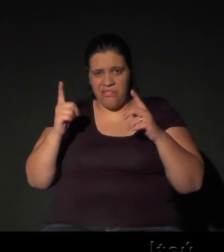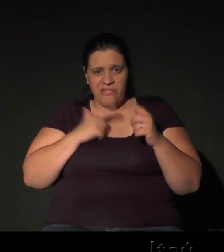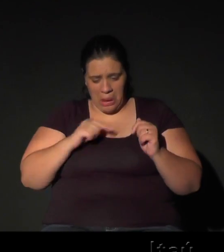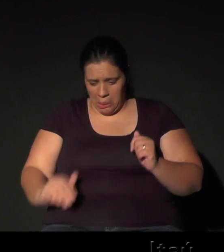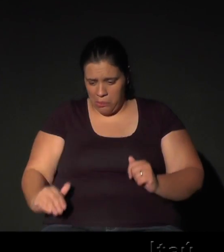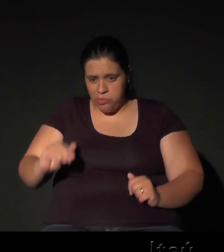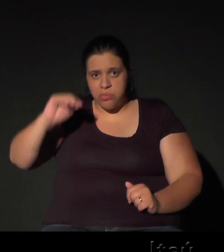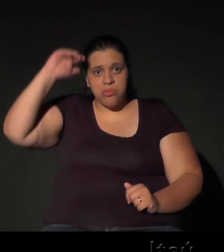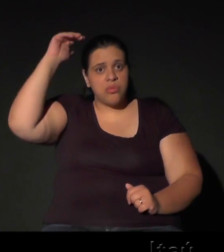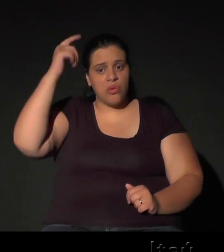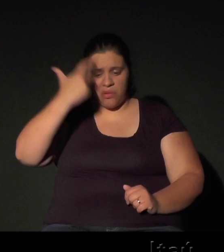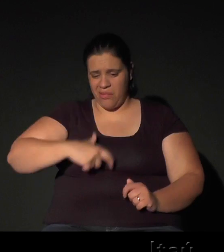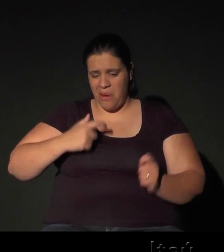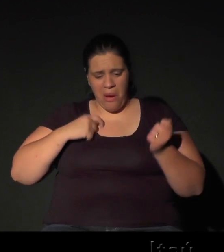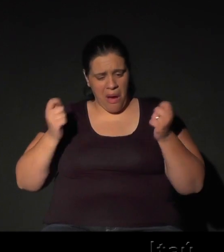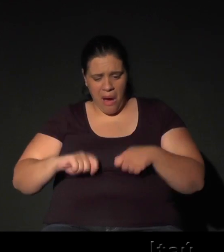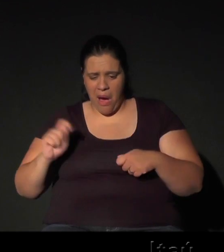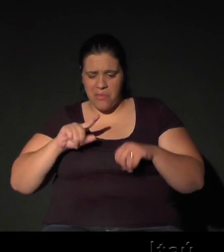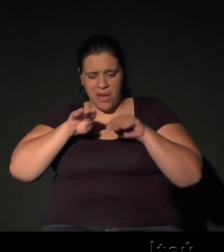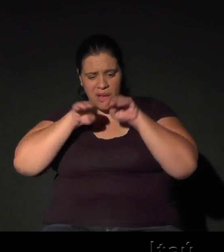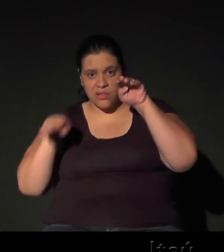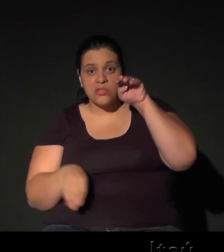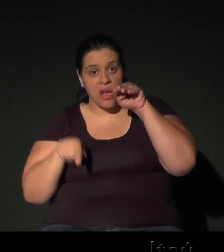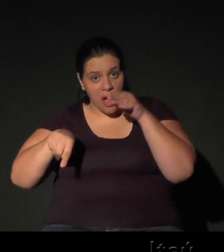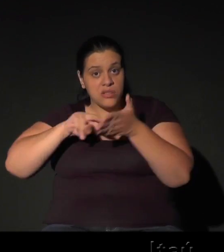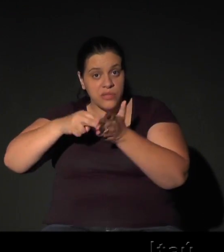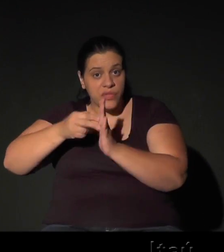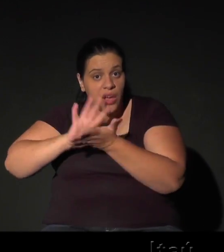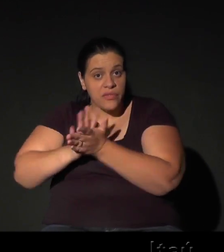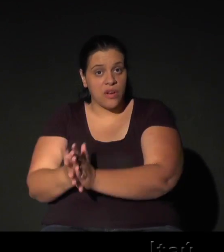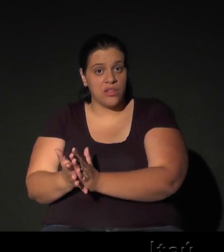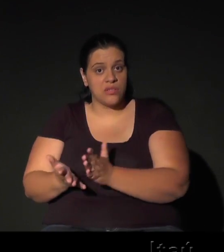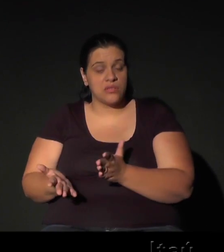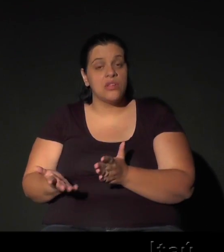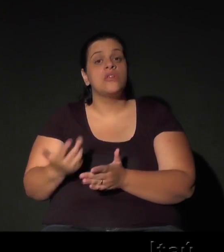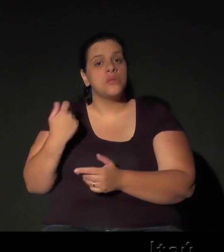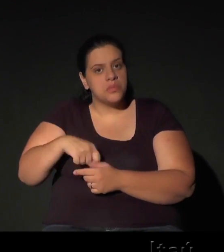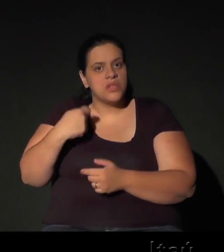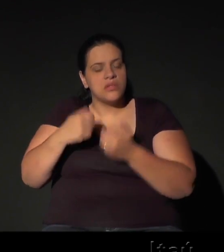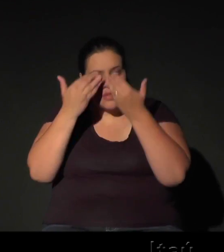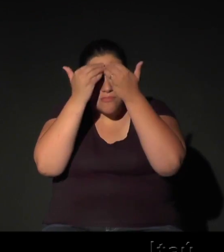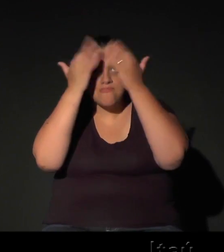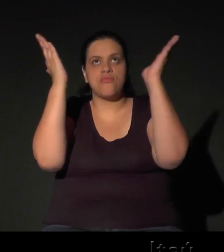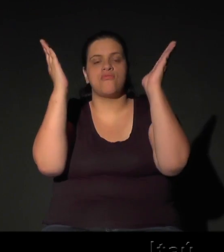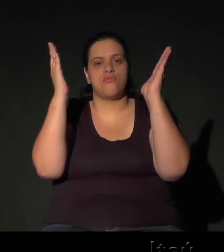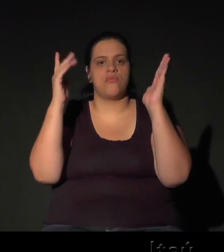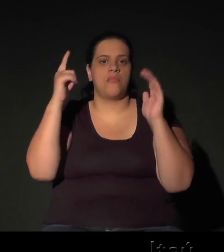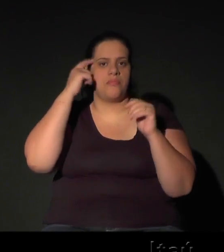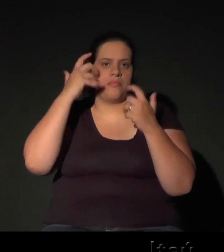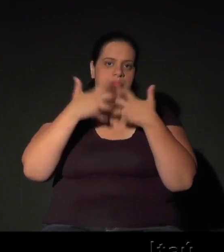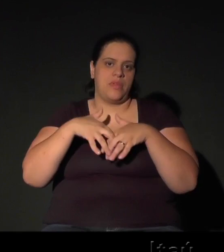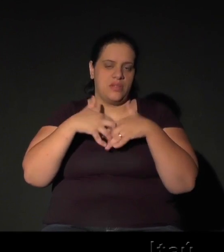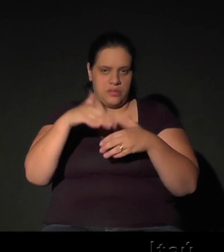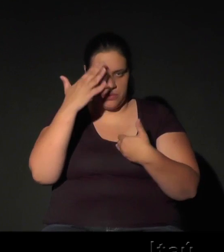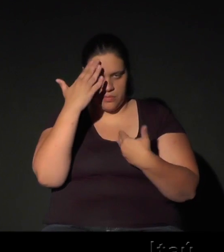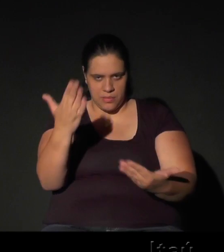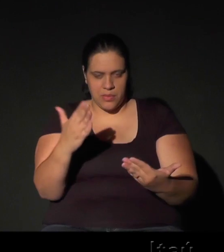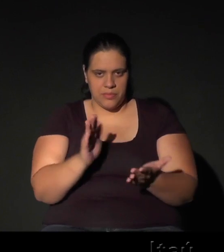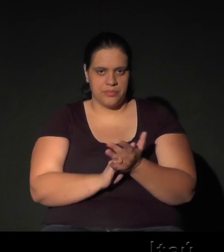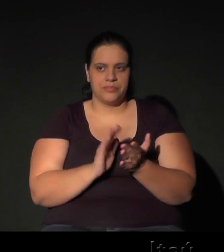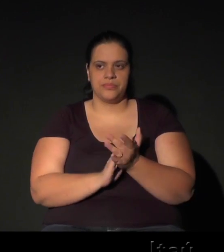e que a gente não tem capacidade que a gente referi iso é violência então é preciso acho que sai um pouco da caixinha E pensar um pouquinho mais além